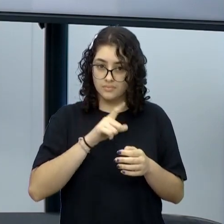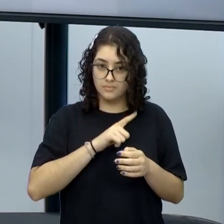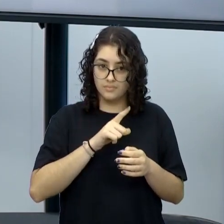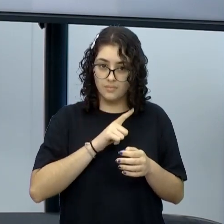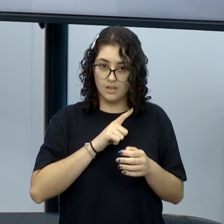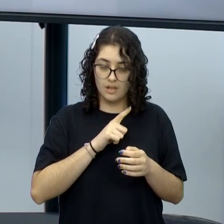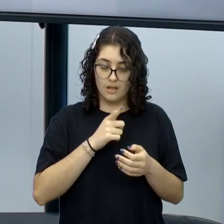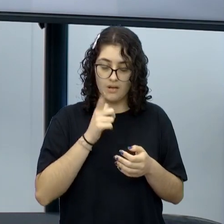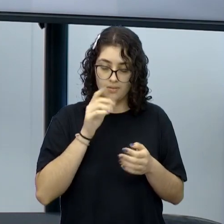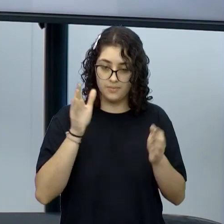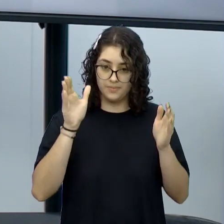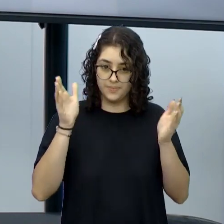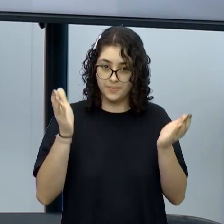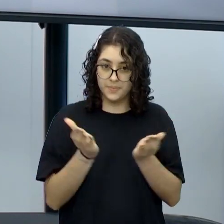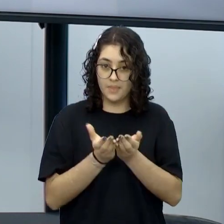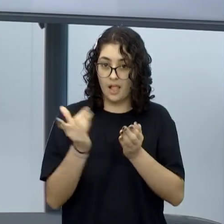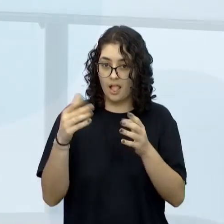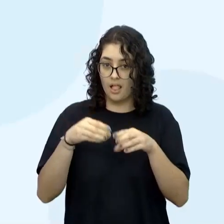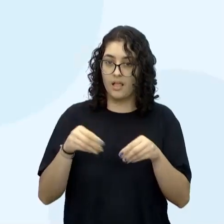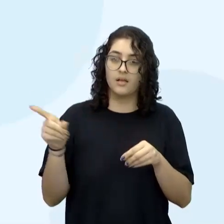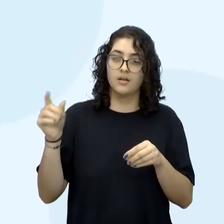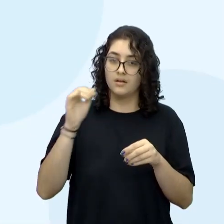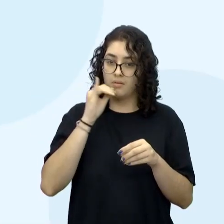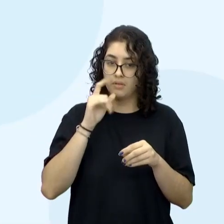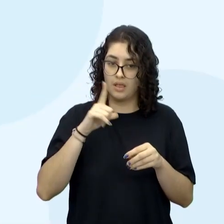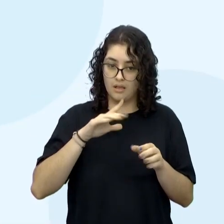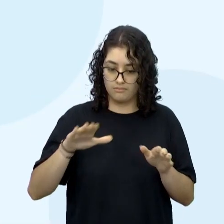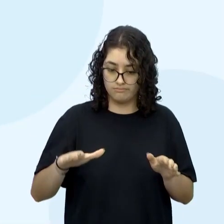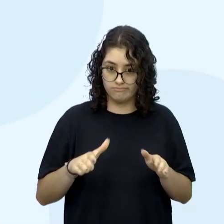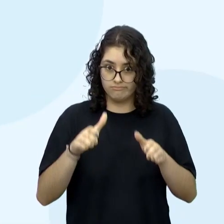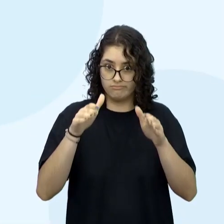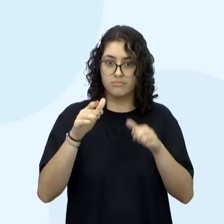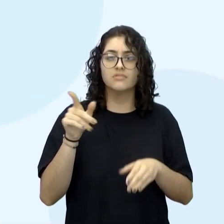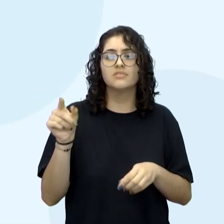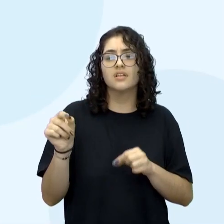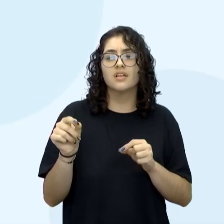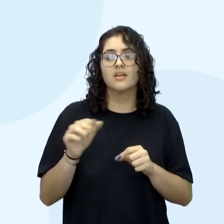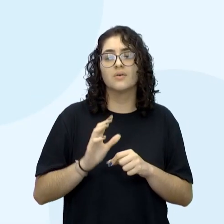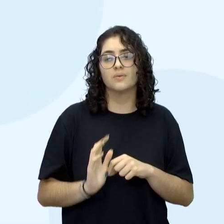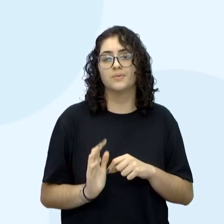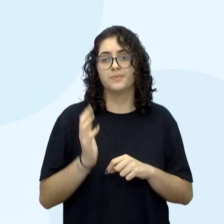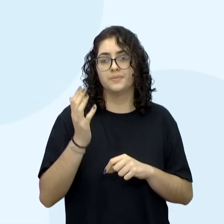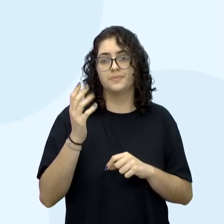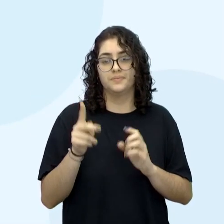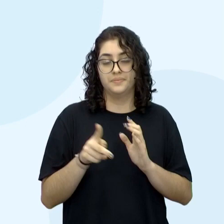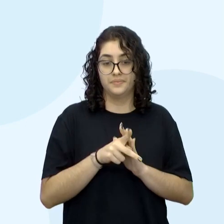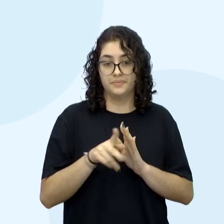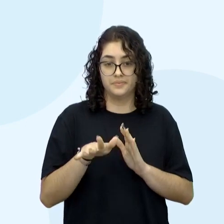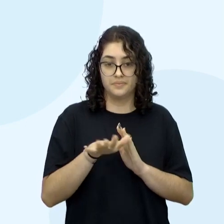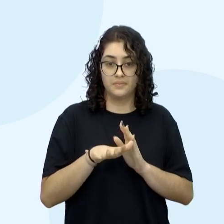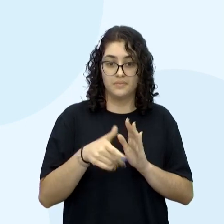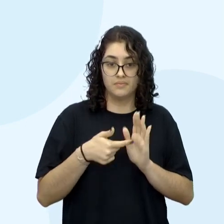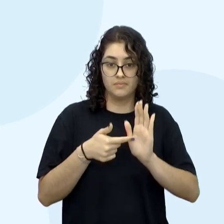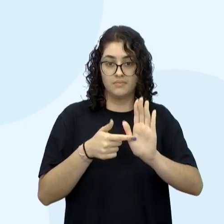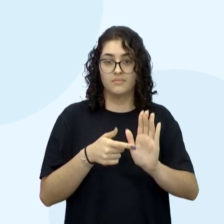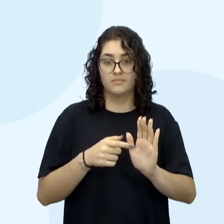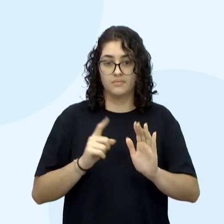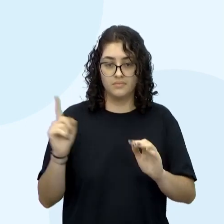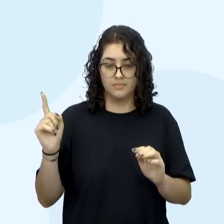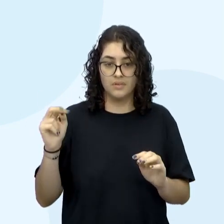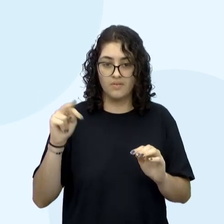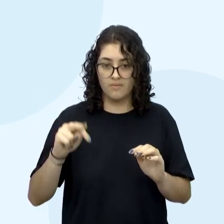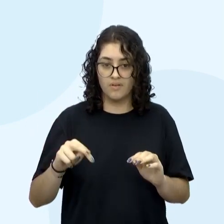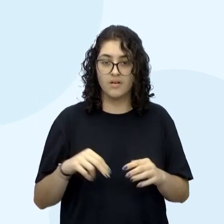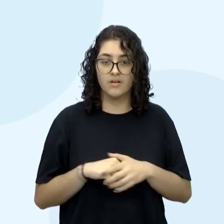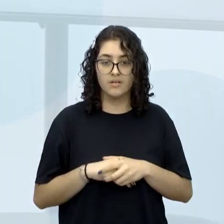da mesma maneira, eu vou voltar aqui, ó, nas ravinas, o que acontece? Esse solo está exposto. E a gente acabou de